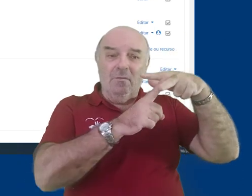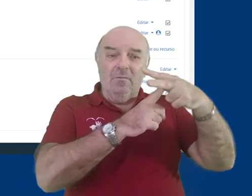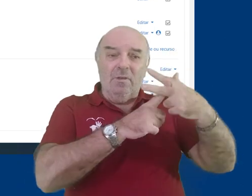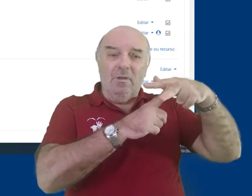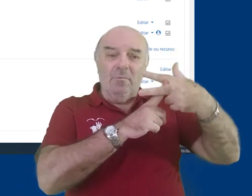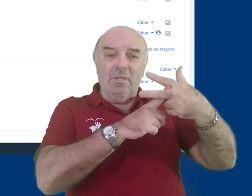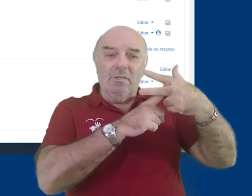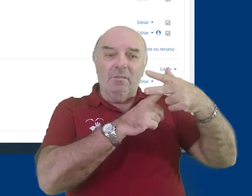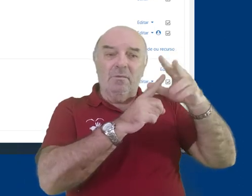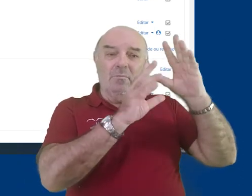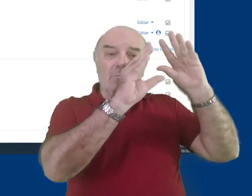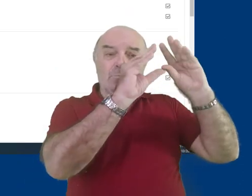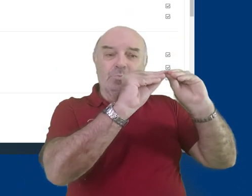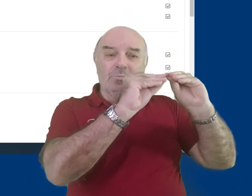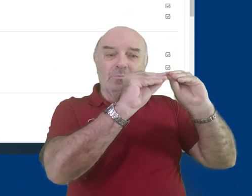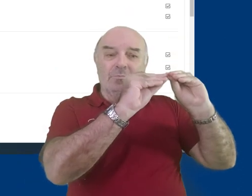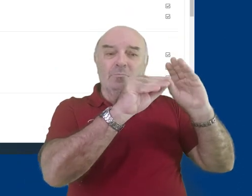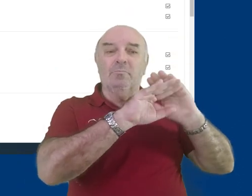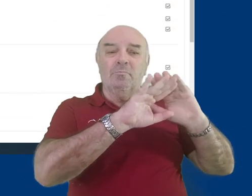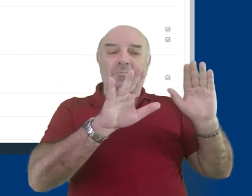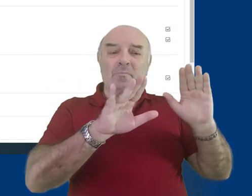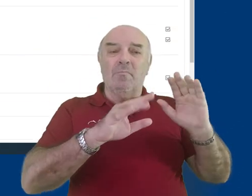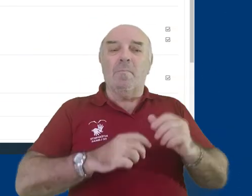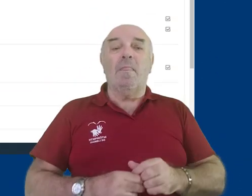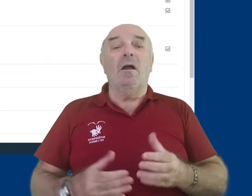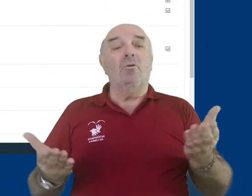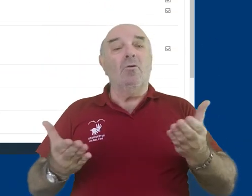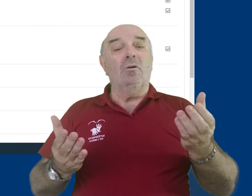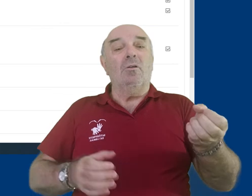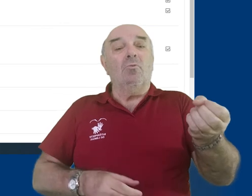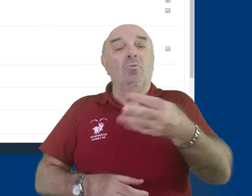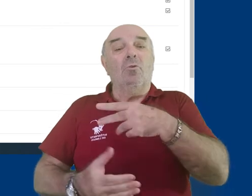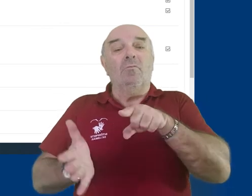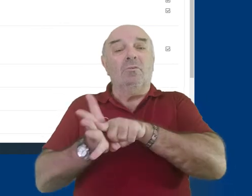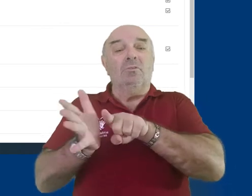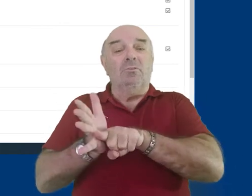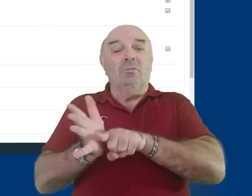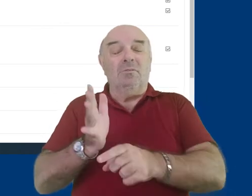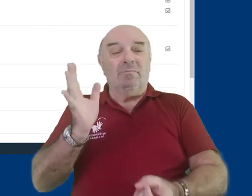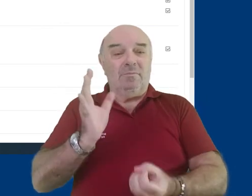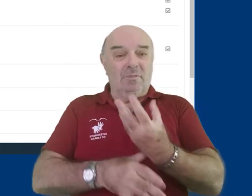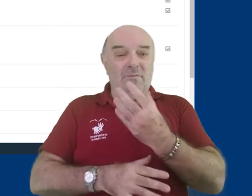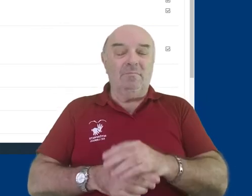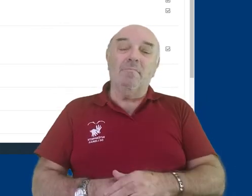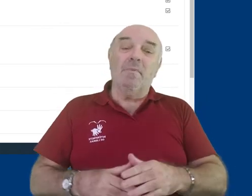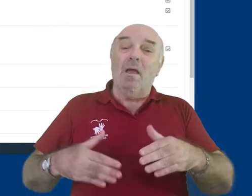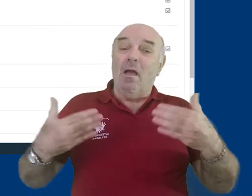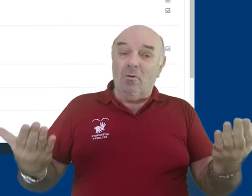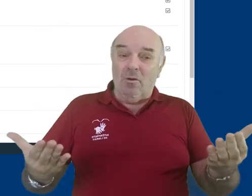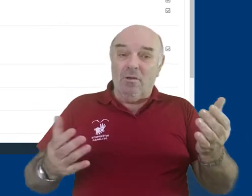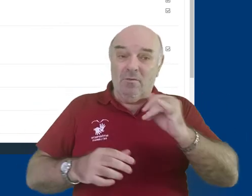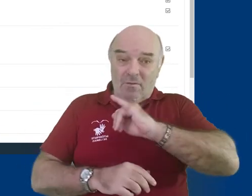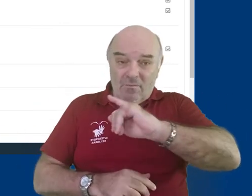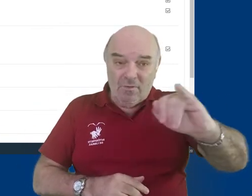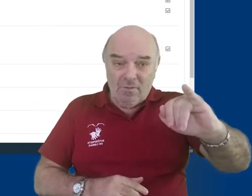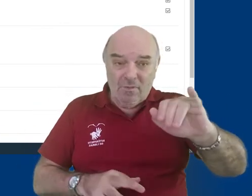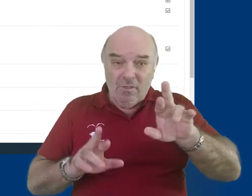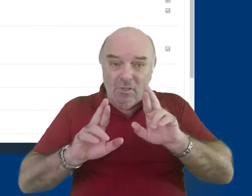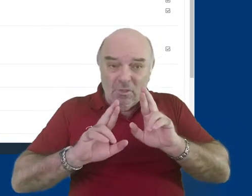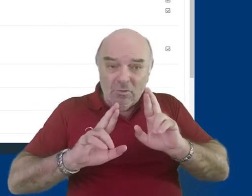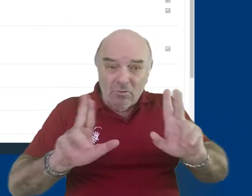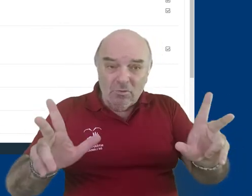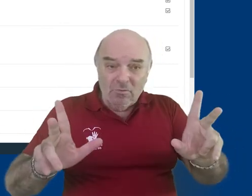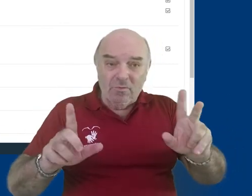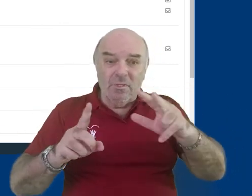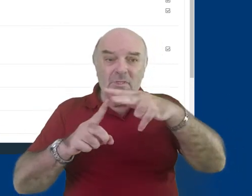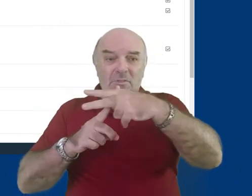Posso seguir para desativar a edição, para remover as ferramentas de edição. Aqui, o meu novo questionário